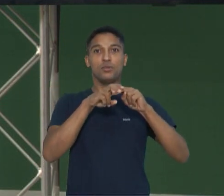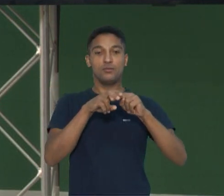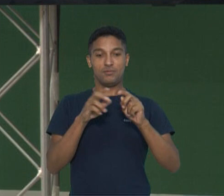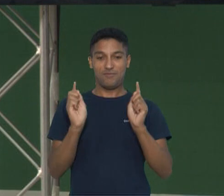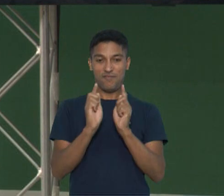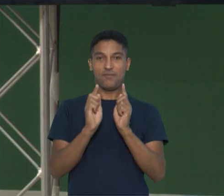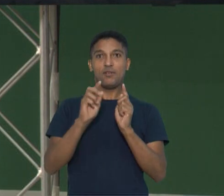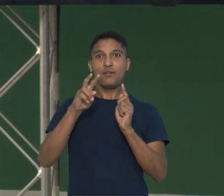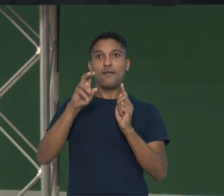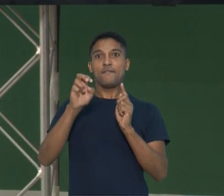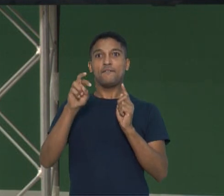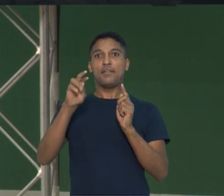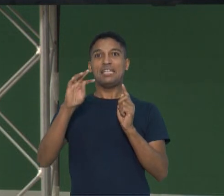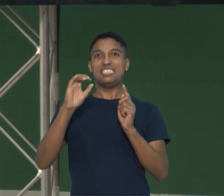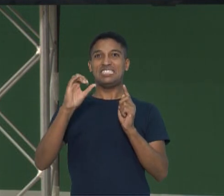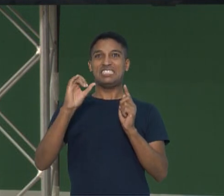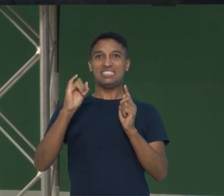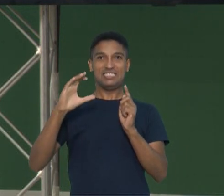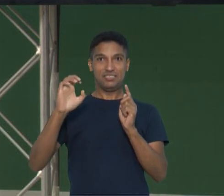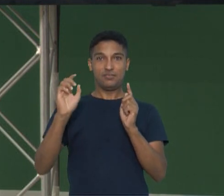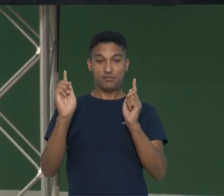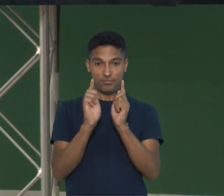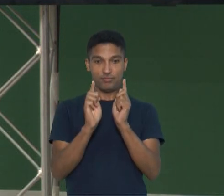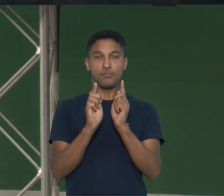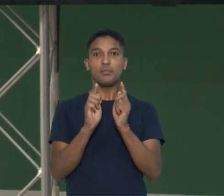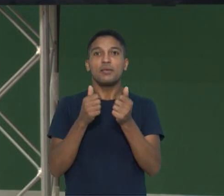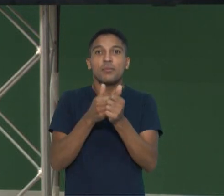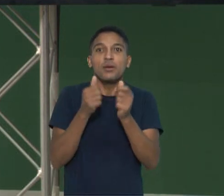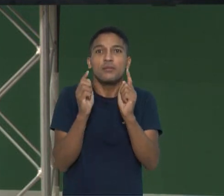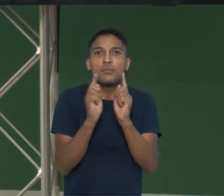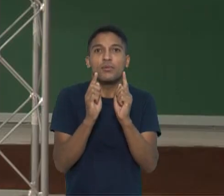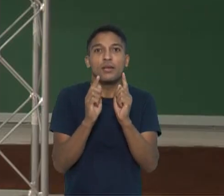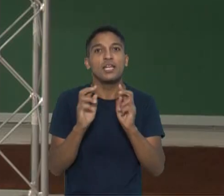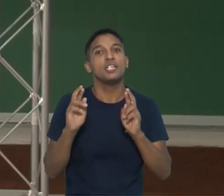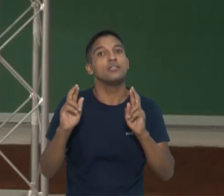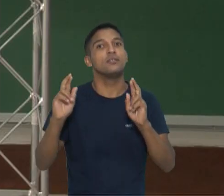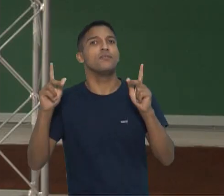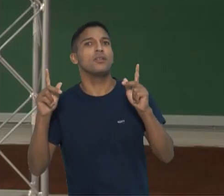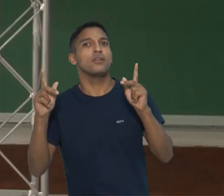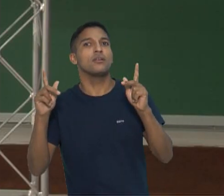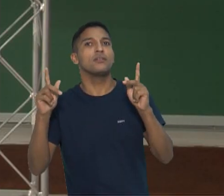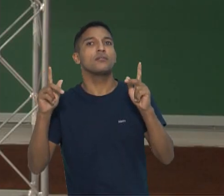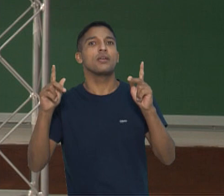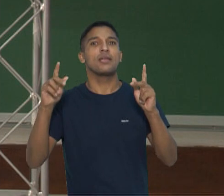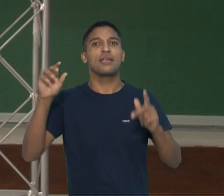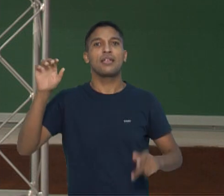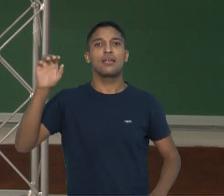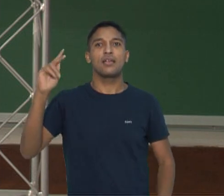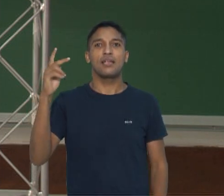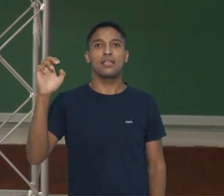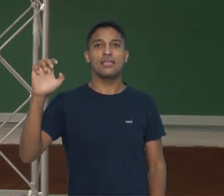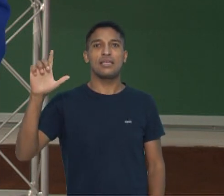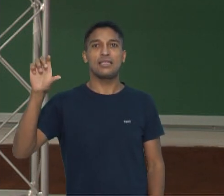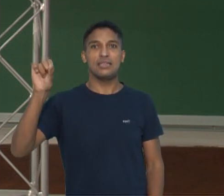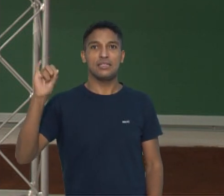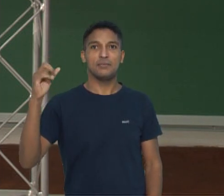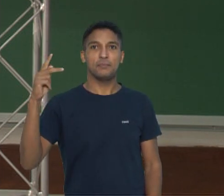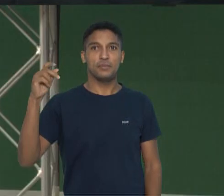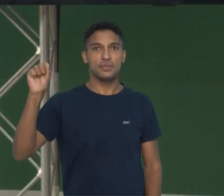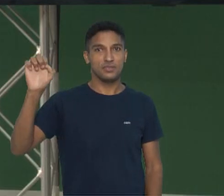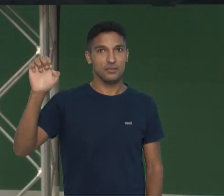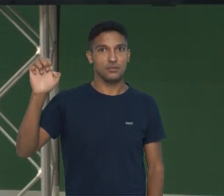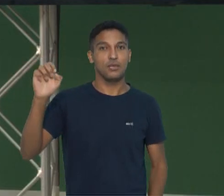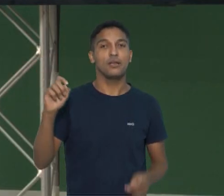próximos do que os focos. É diferente da elipse, é o contrário. Eu gosto de ressaltar para você fazer